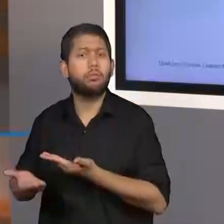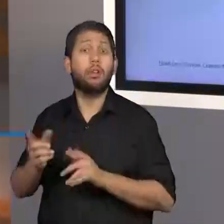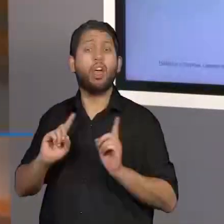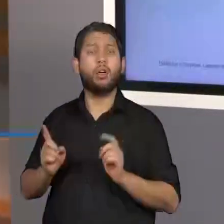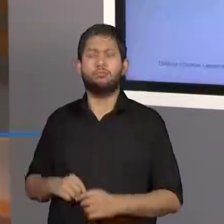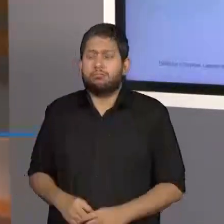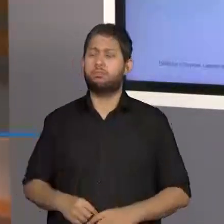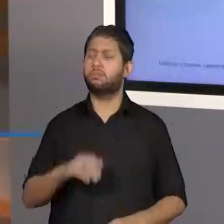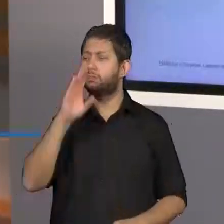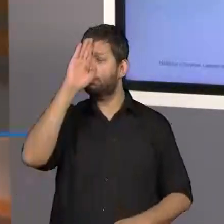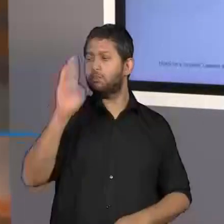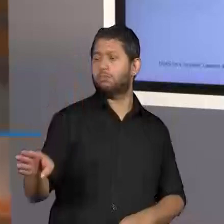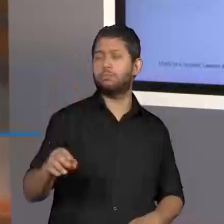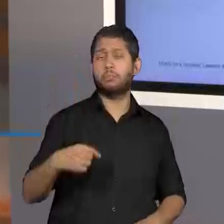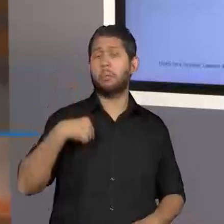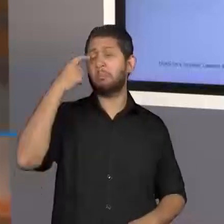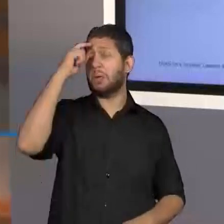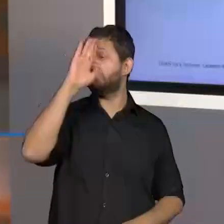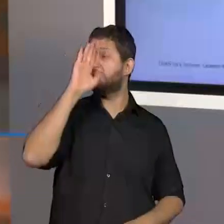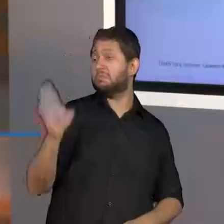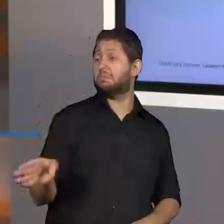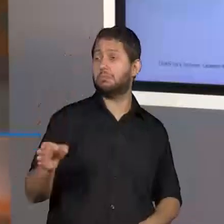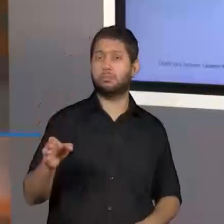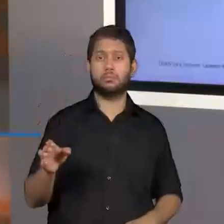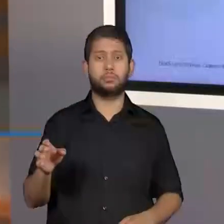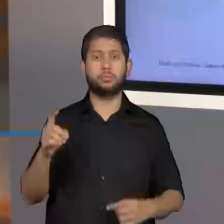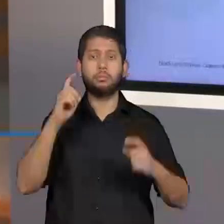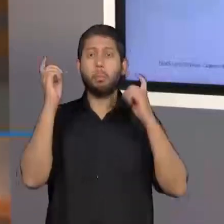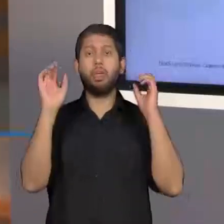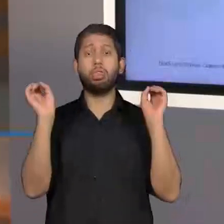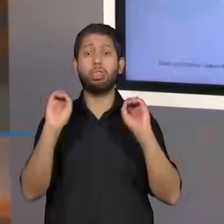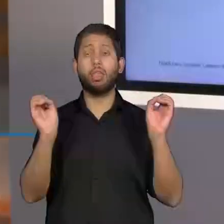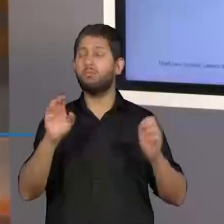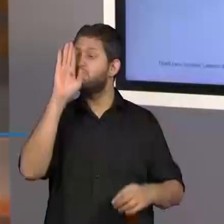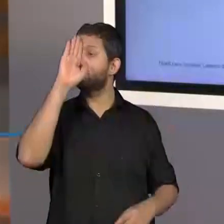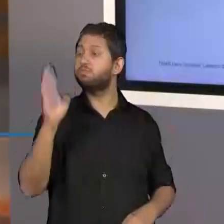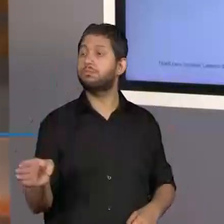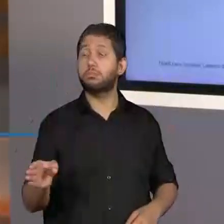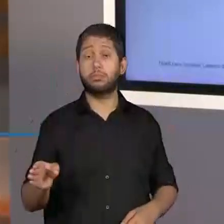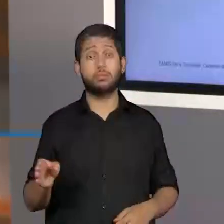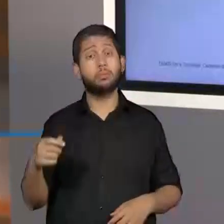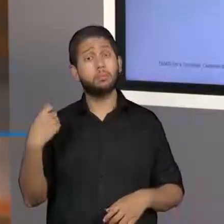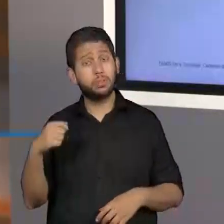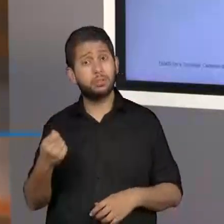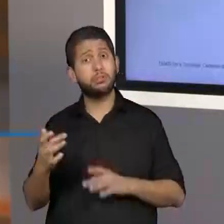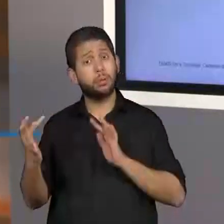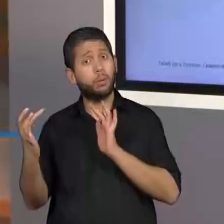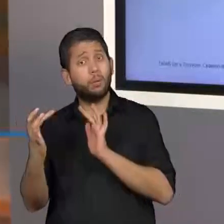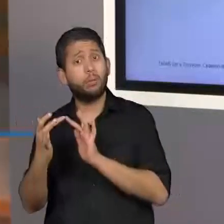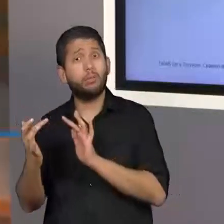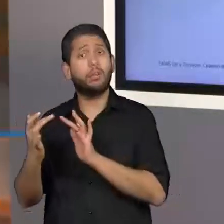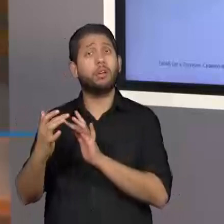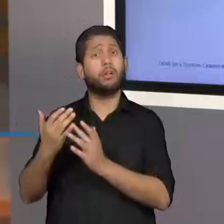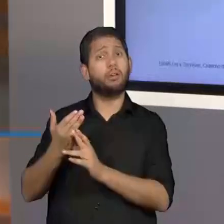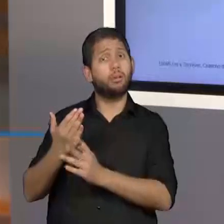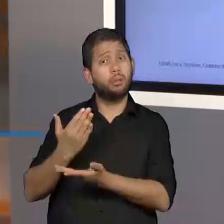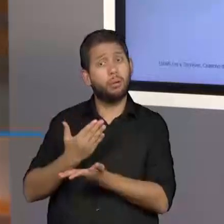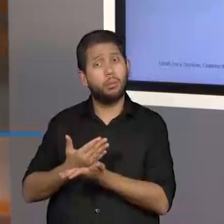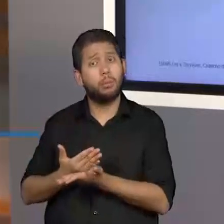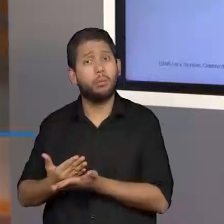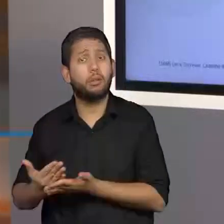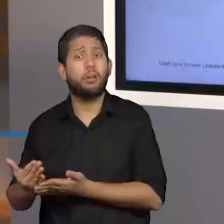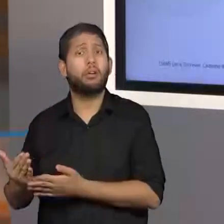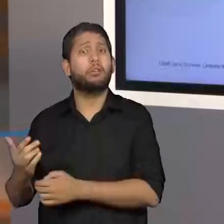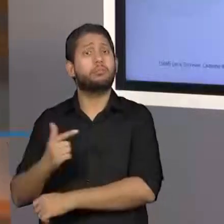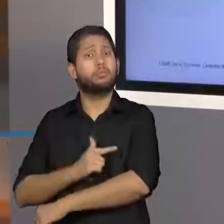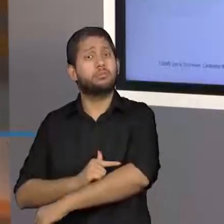rei. Disse o que pensava, sem se preocupar em criar um laço afetivo interessante para aquele momento.